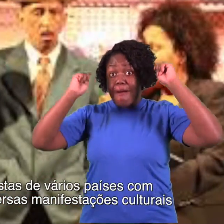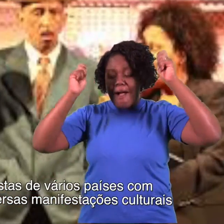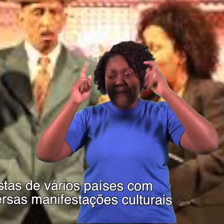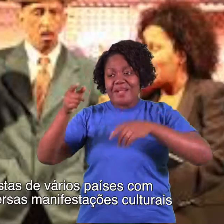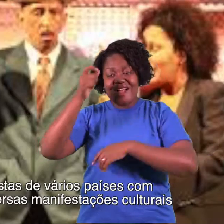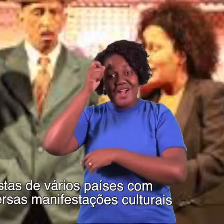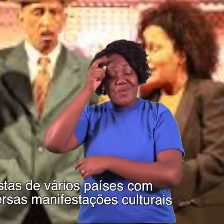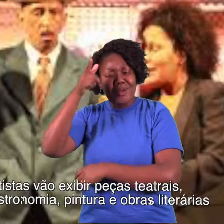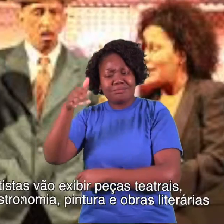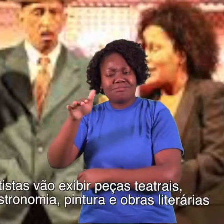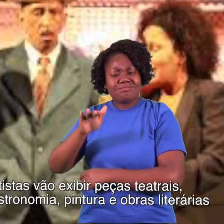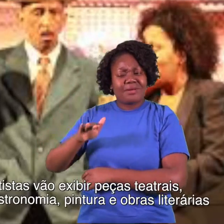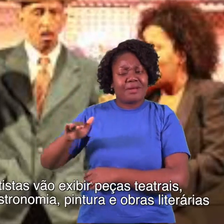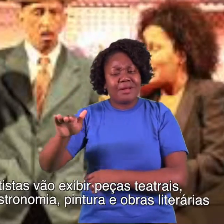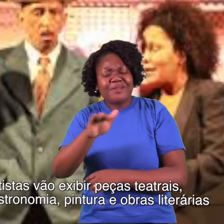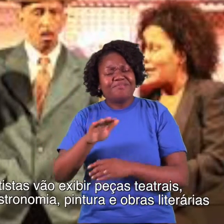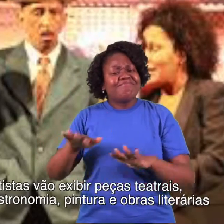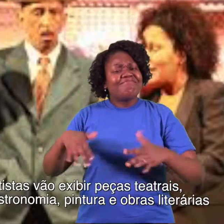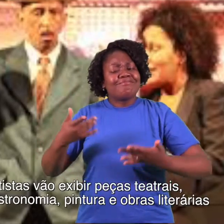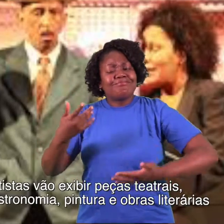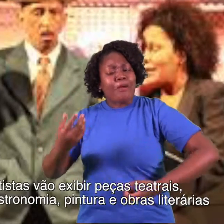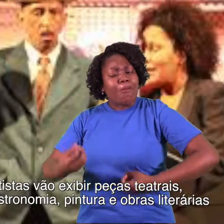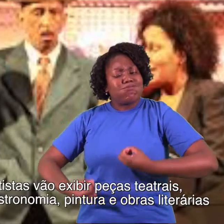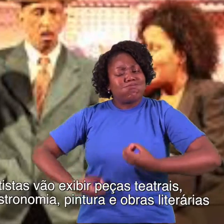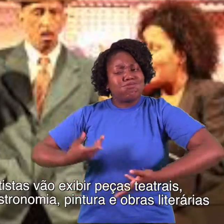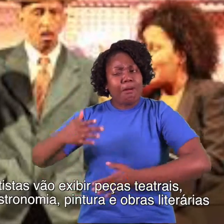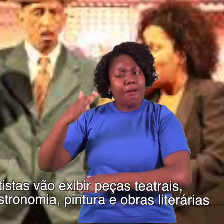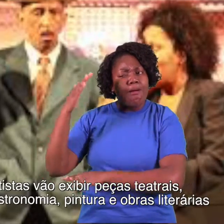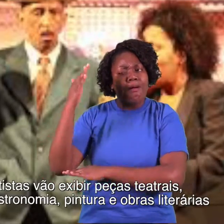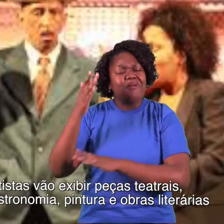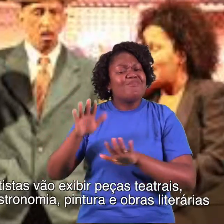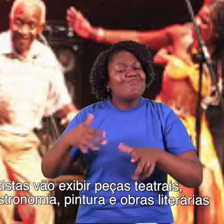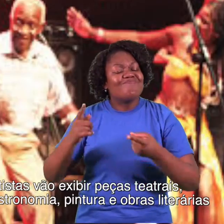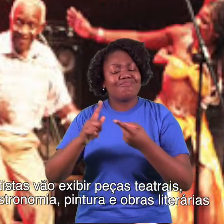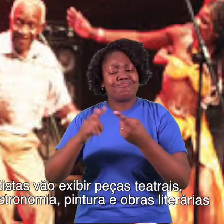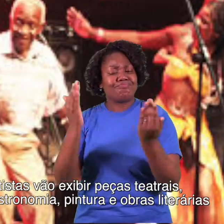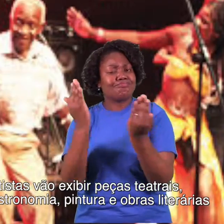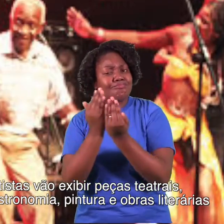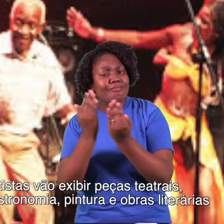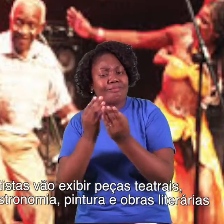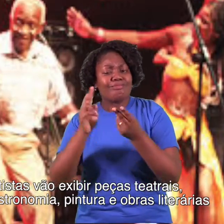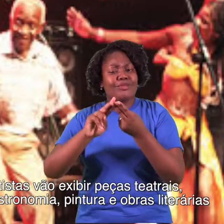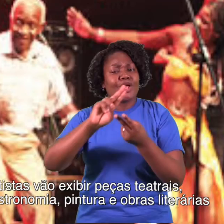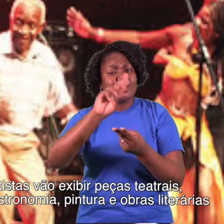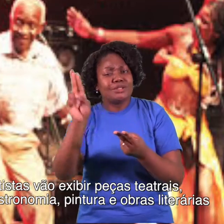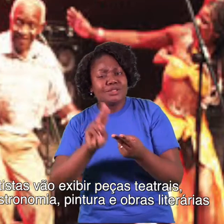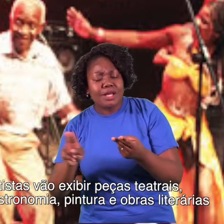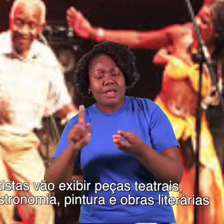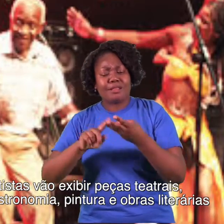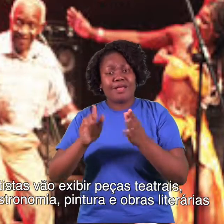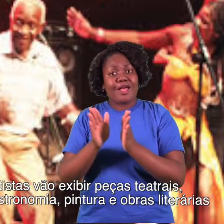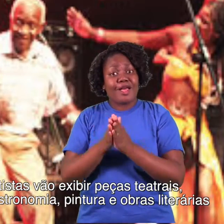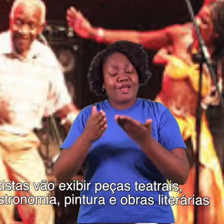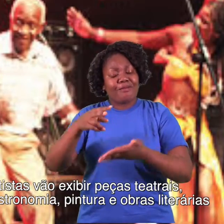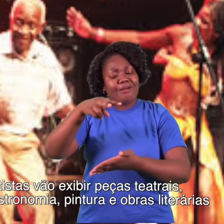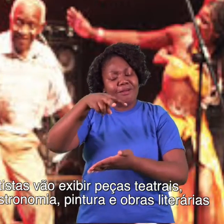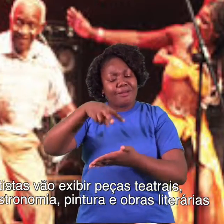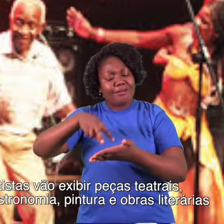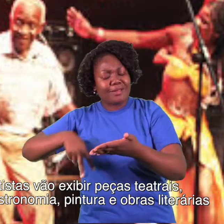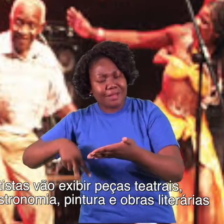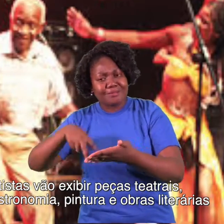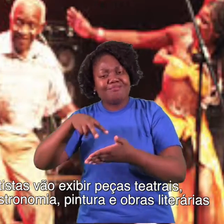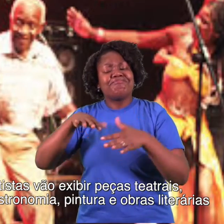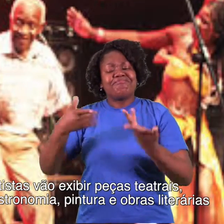manifestações culturais. Durante uma semana, os artistas vão exibir peças teatrais, filmes e haverá